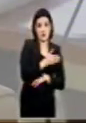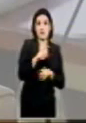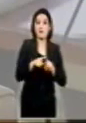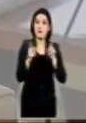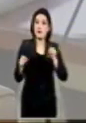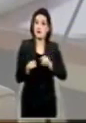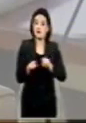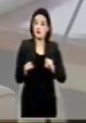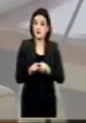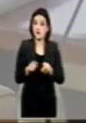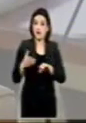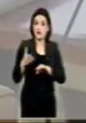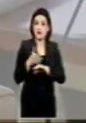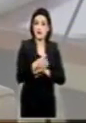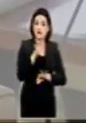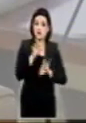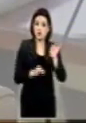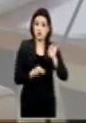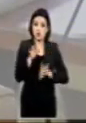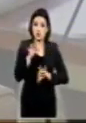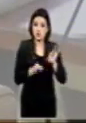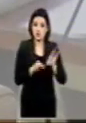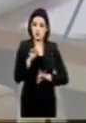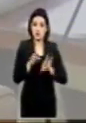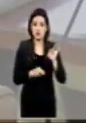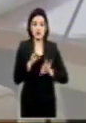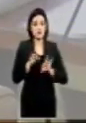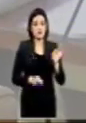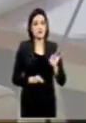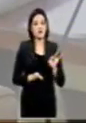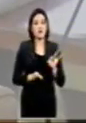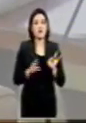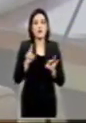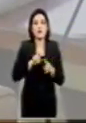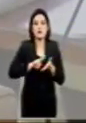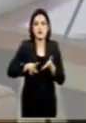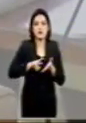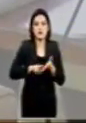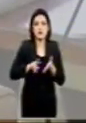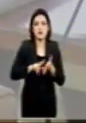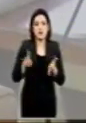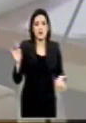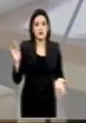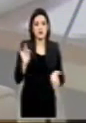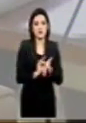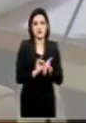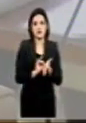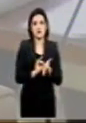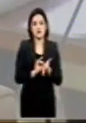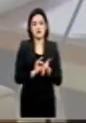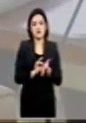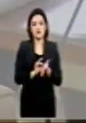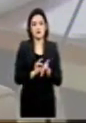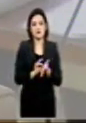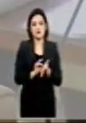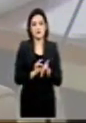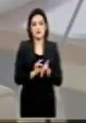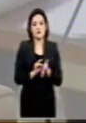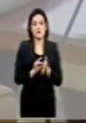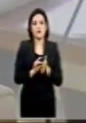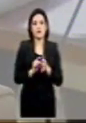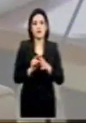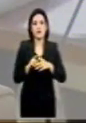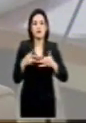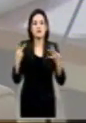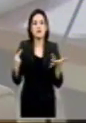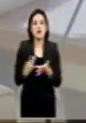intervenção judicial ex ante não atua como vetor legitimante da formação do ato persecutório.